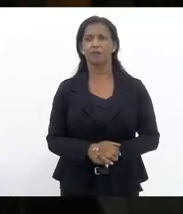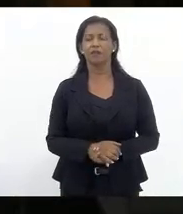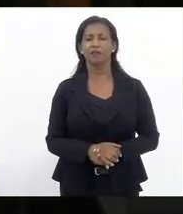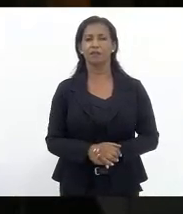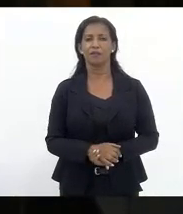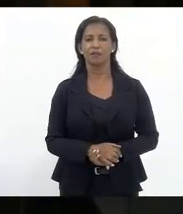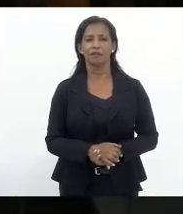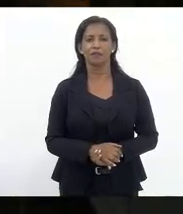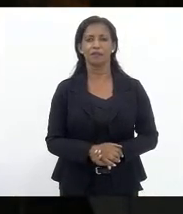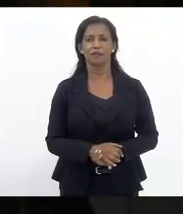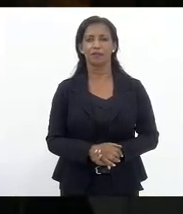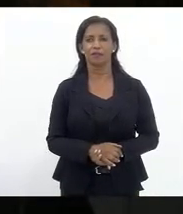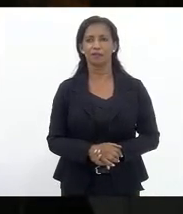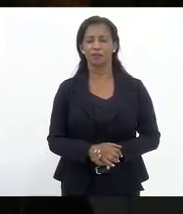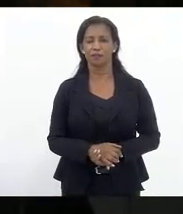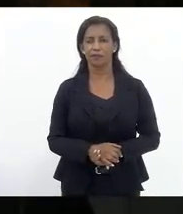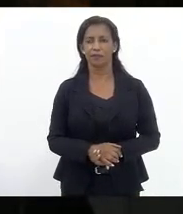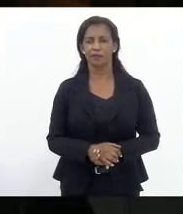senhoras